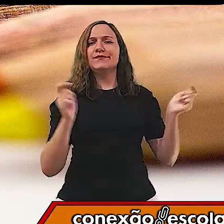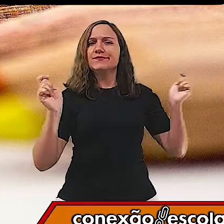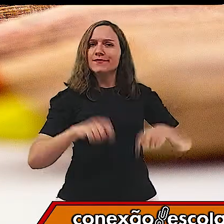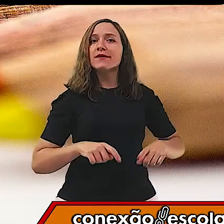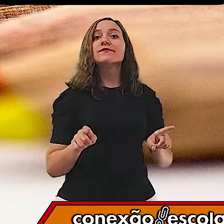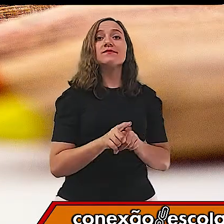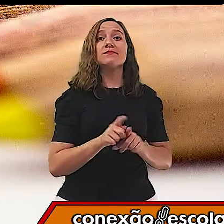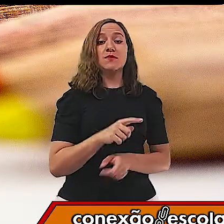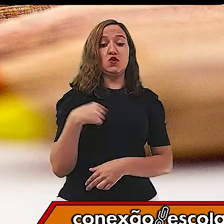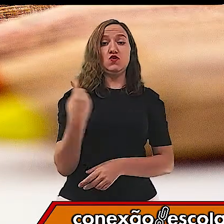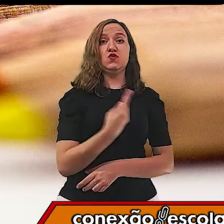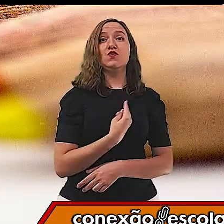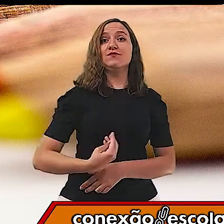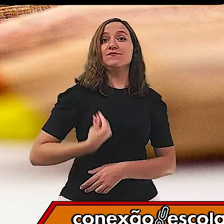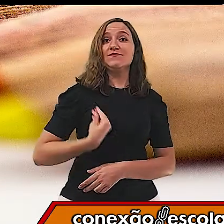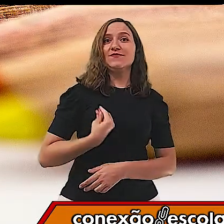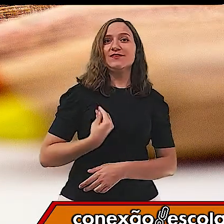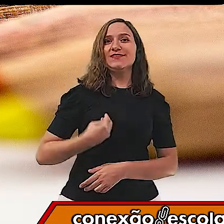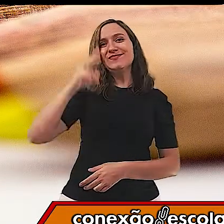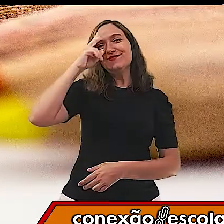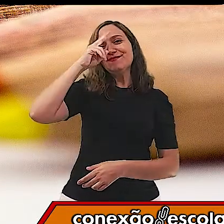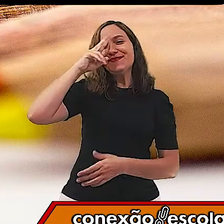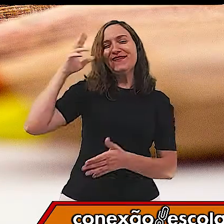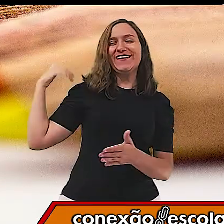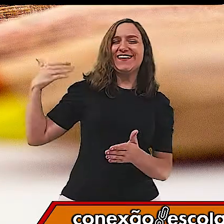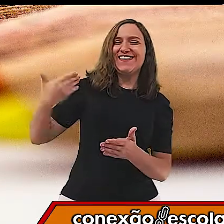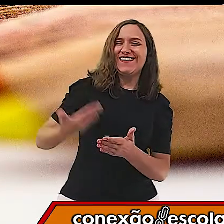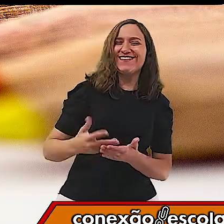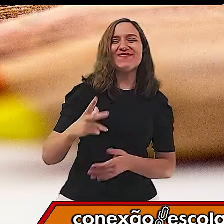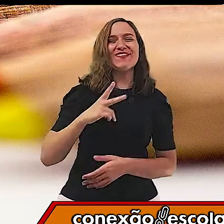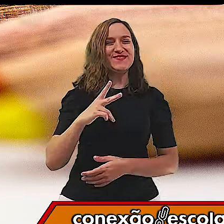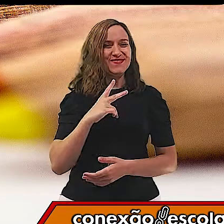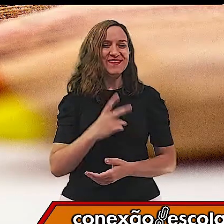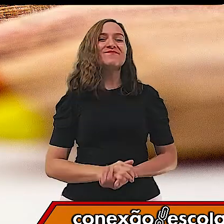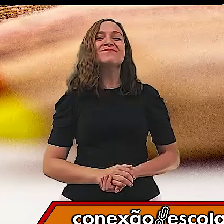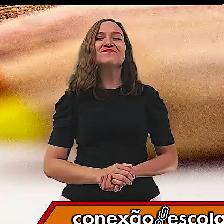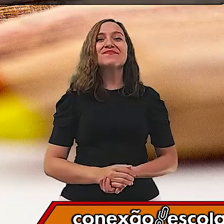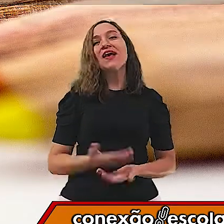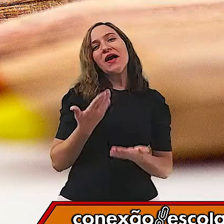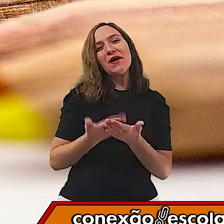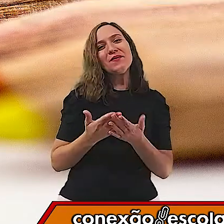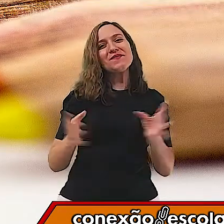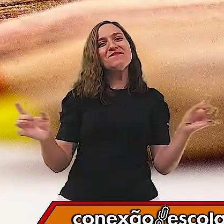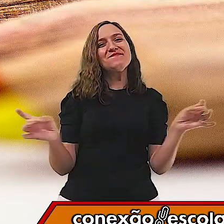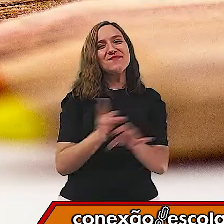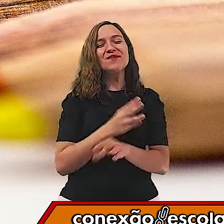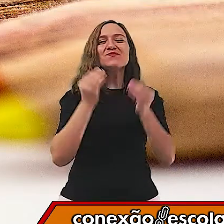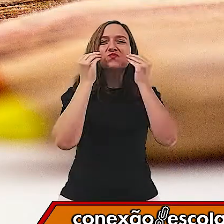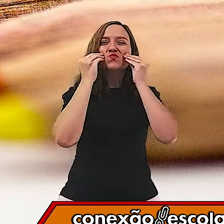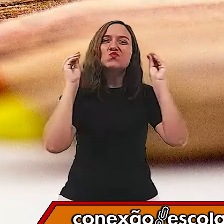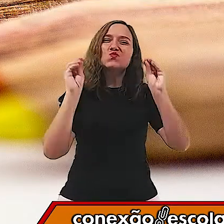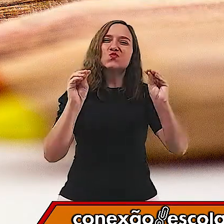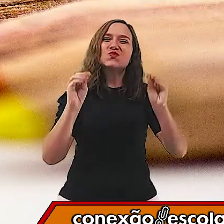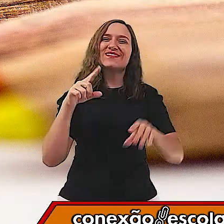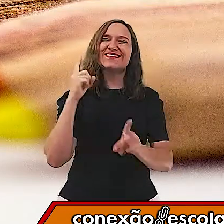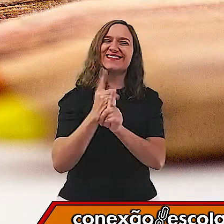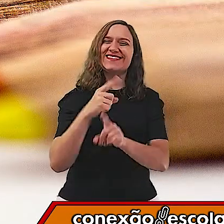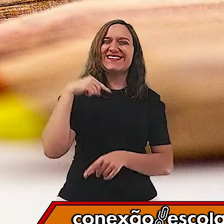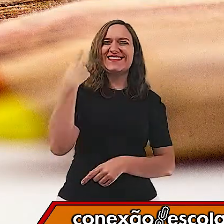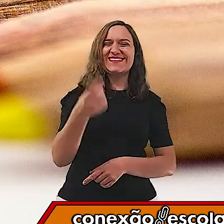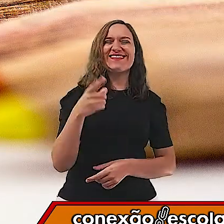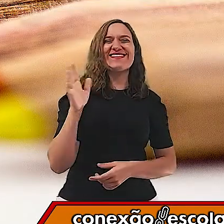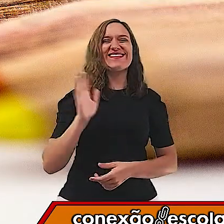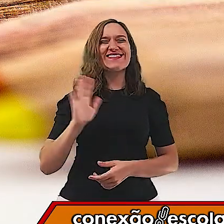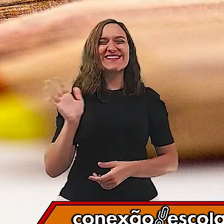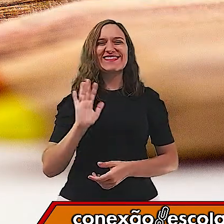da nossa história. Tá bom? Essa foi a nossa aulinha. Um beijo, até a próxima. Tchau, tchau.